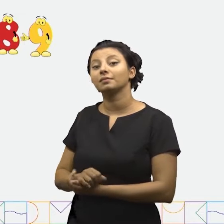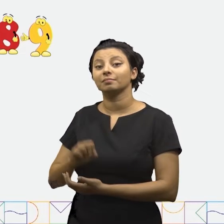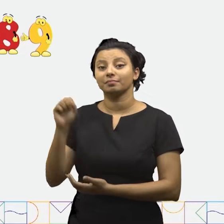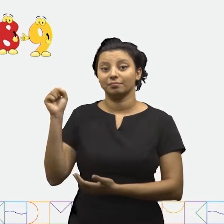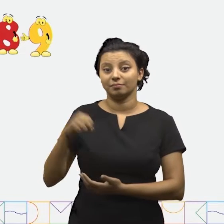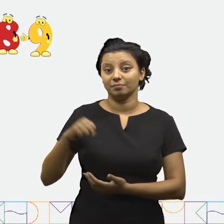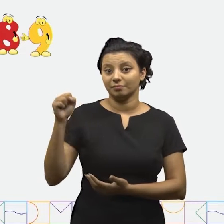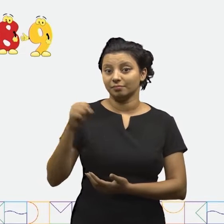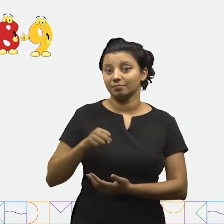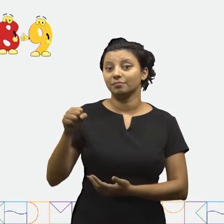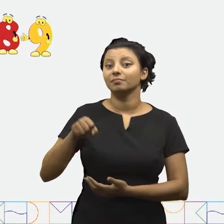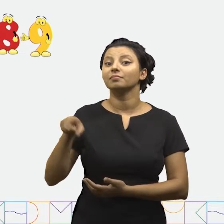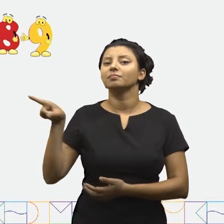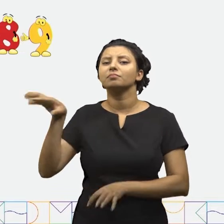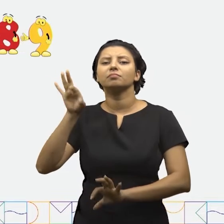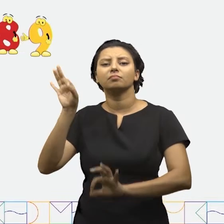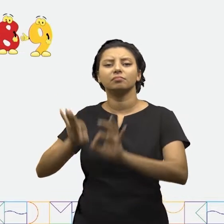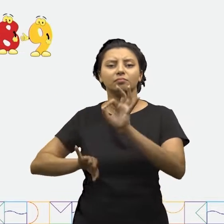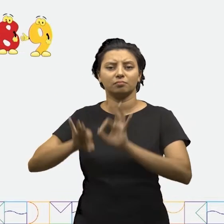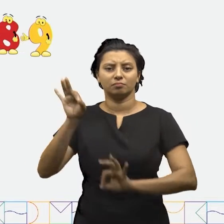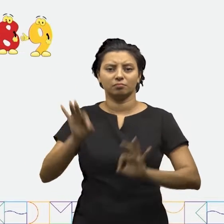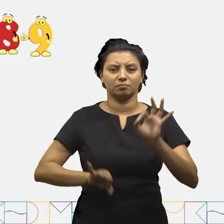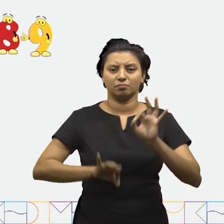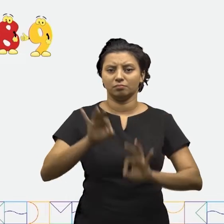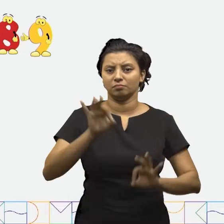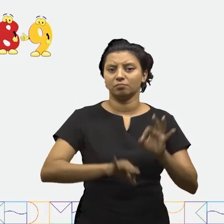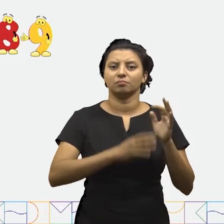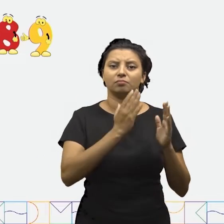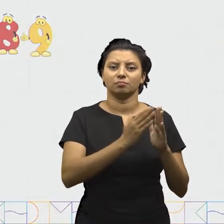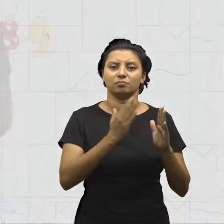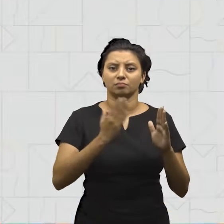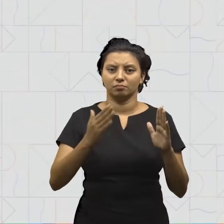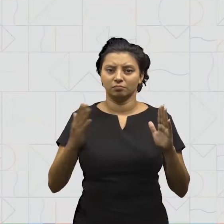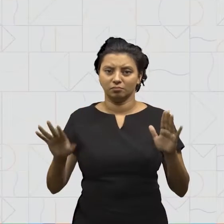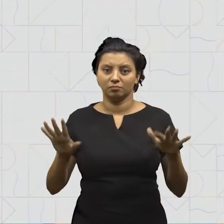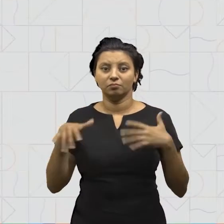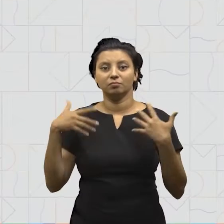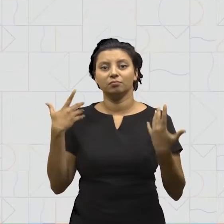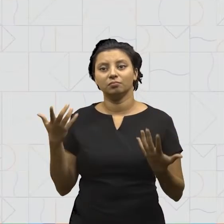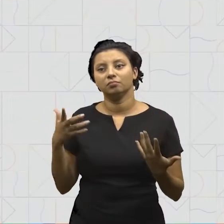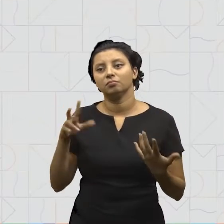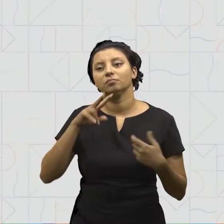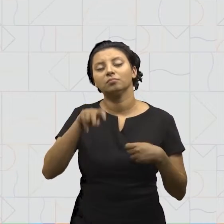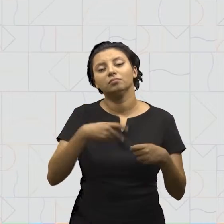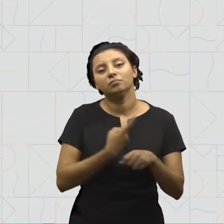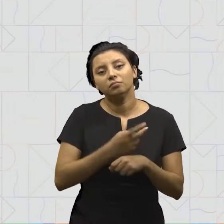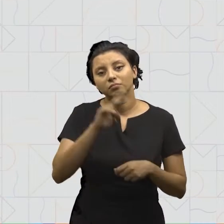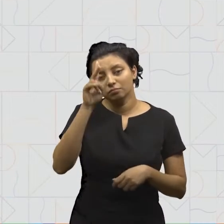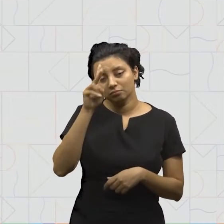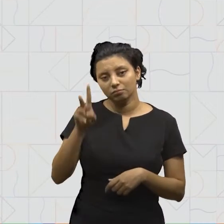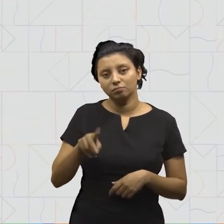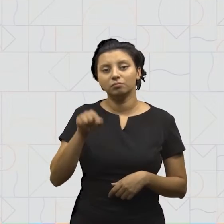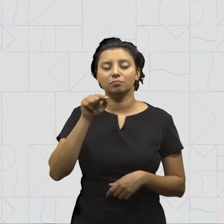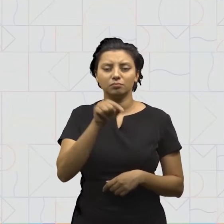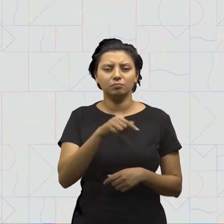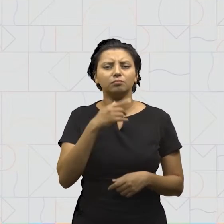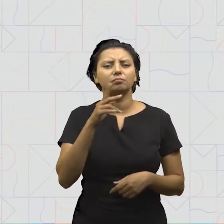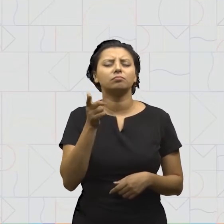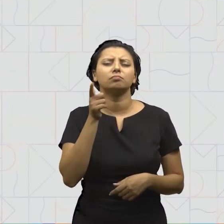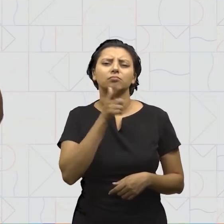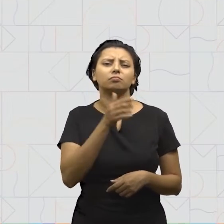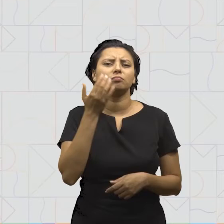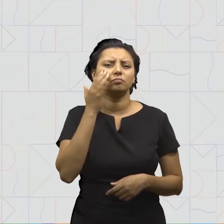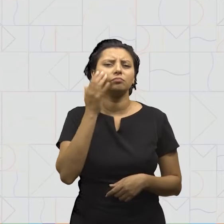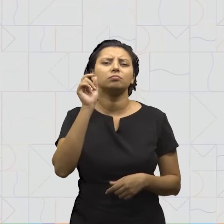Sim, eles estão organizados em sequência. E aí, após essa história, você